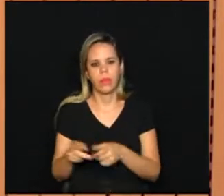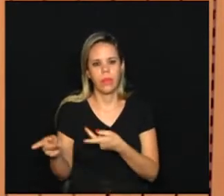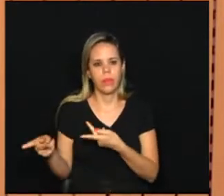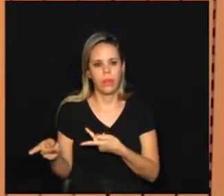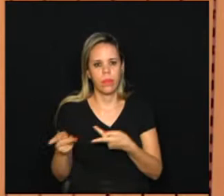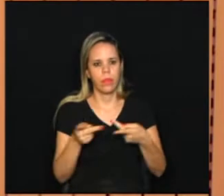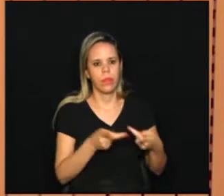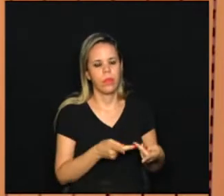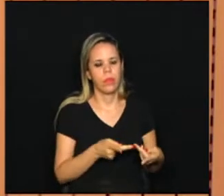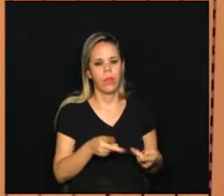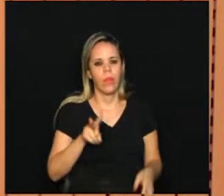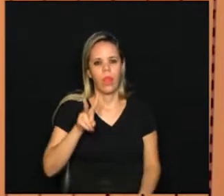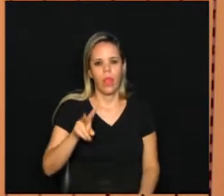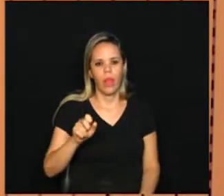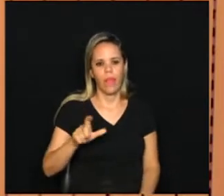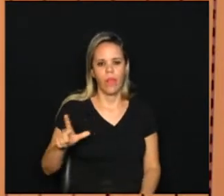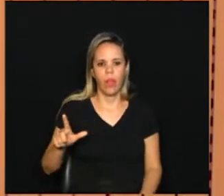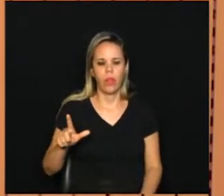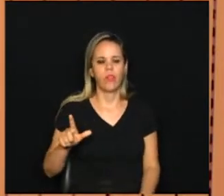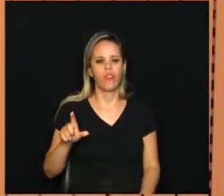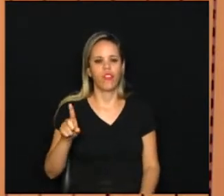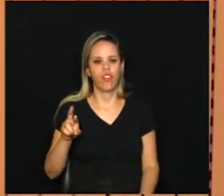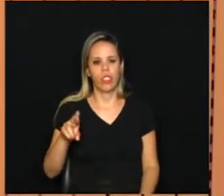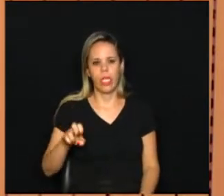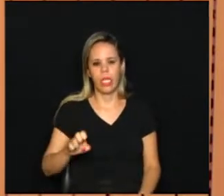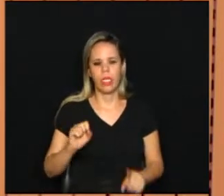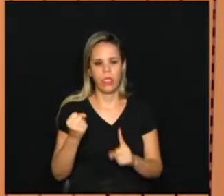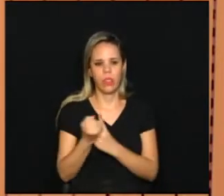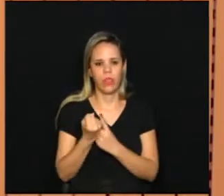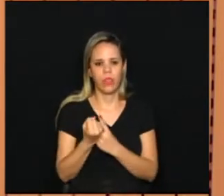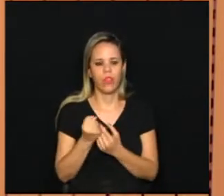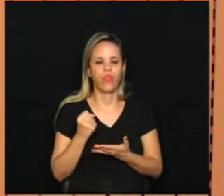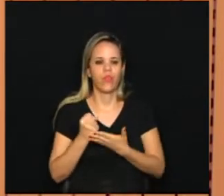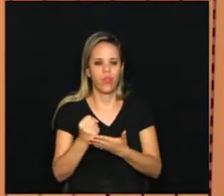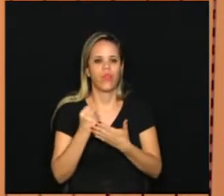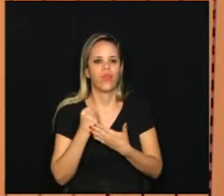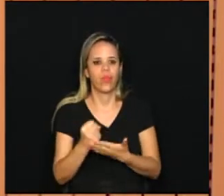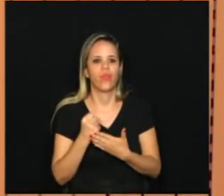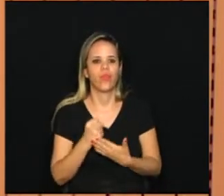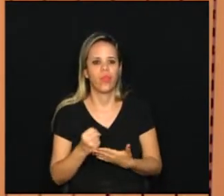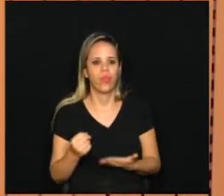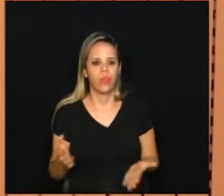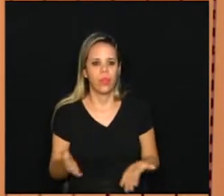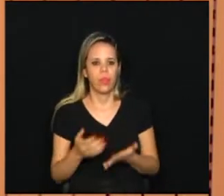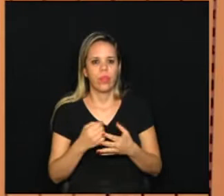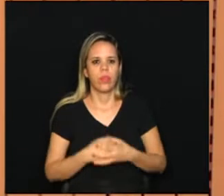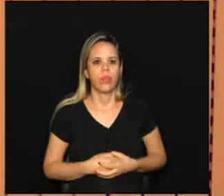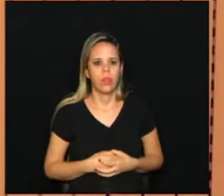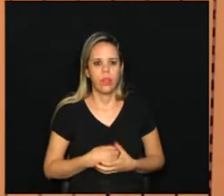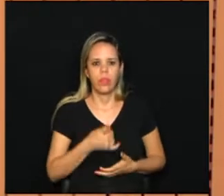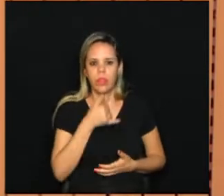a Valdirene, que é assistente social do Centro de Referência, justamente para ajudar a gente nessa contribuição. E eles,